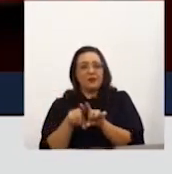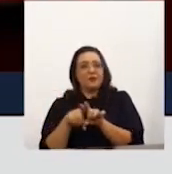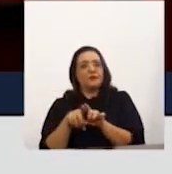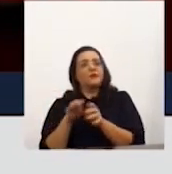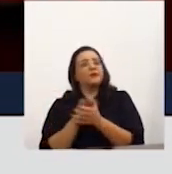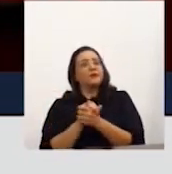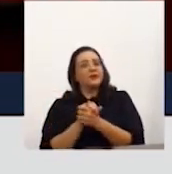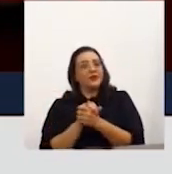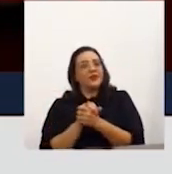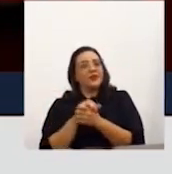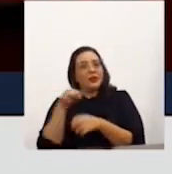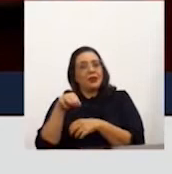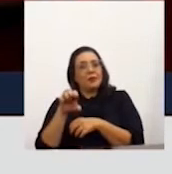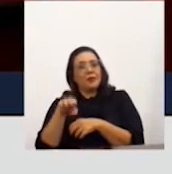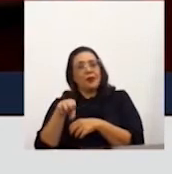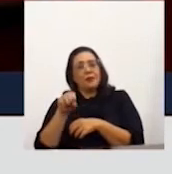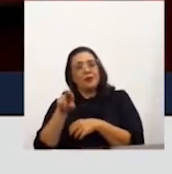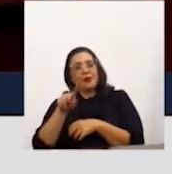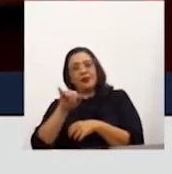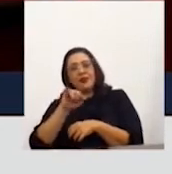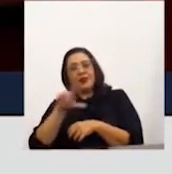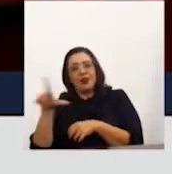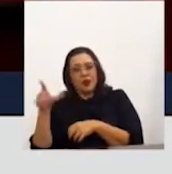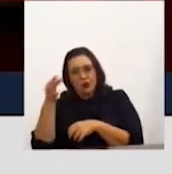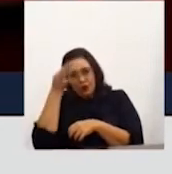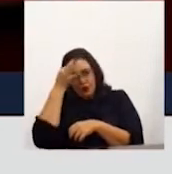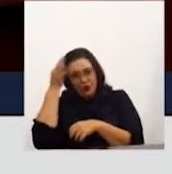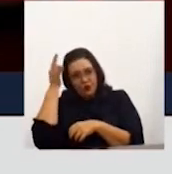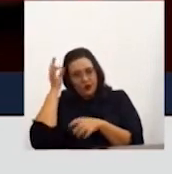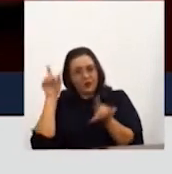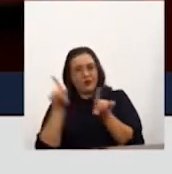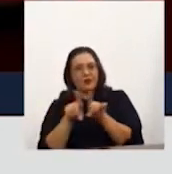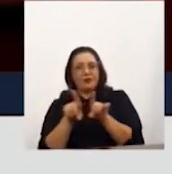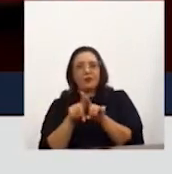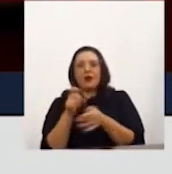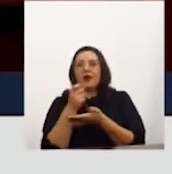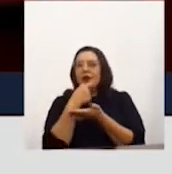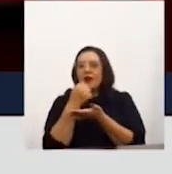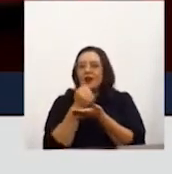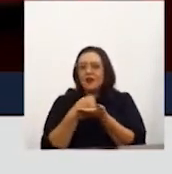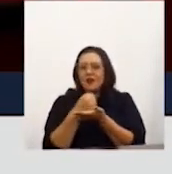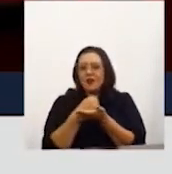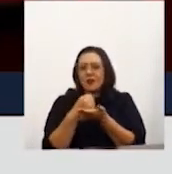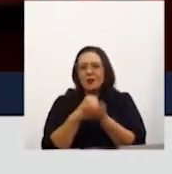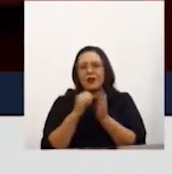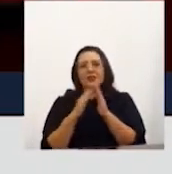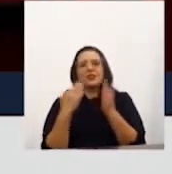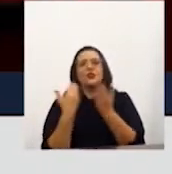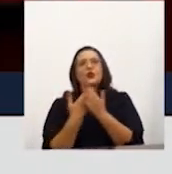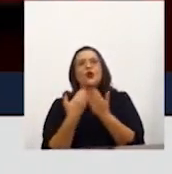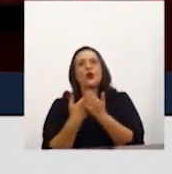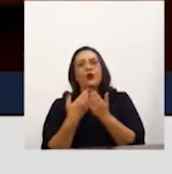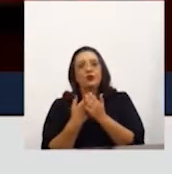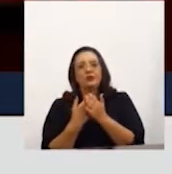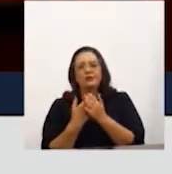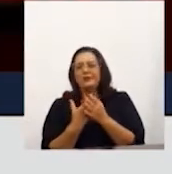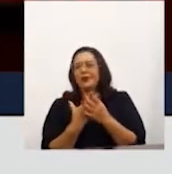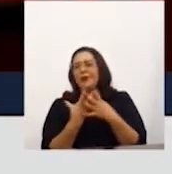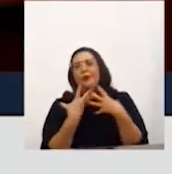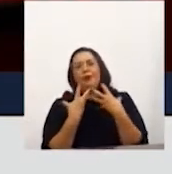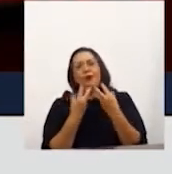2018-2021. Jura listou dezenas de obras entregues pela diretoria e destacou a atuação do presidente Celso Penha